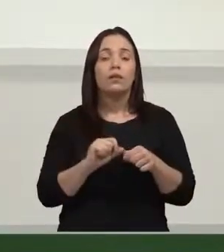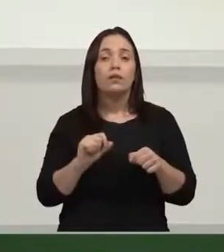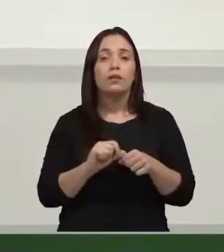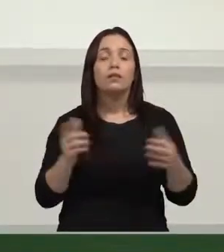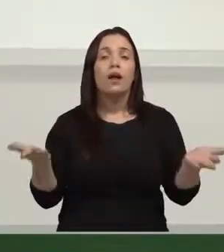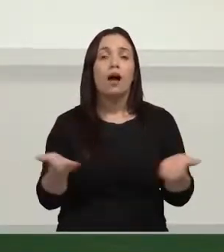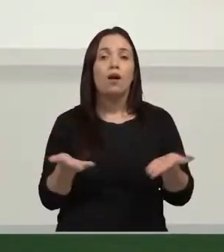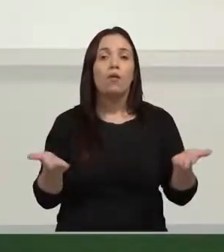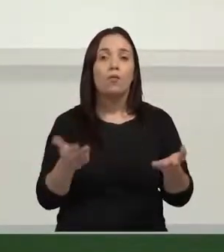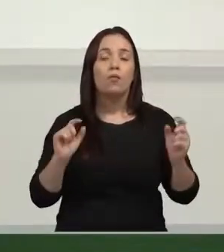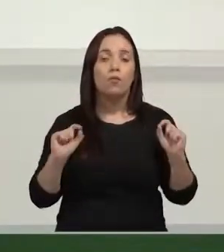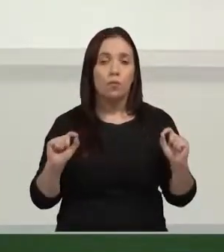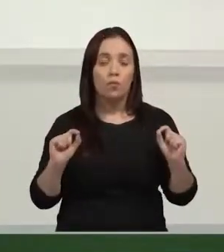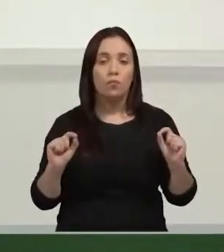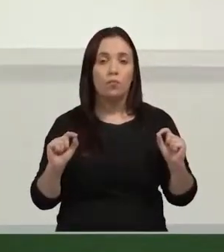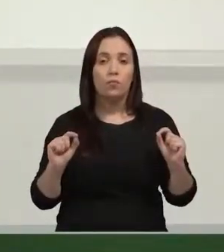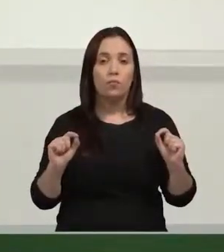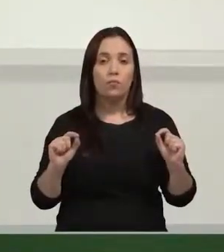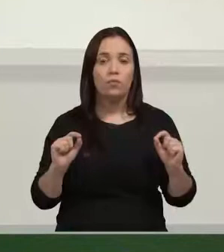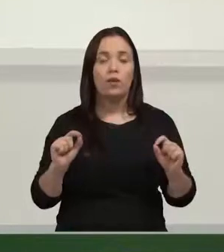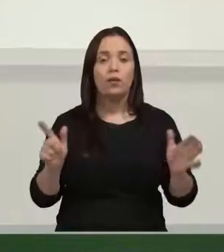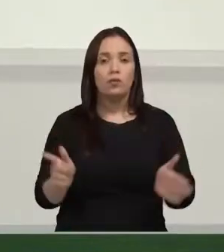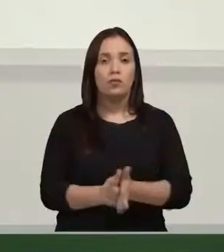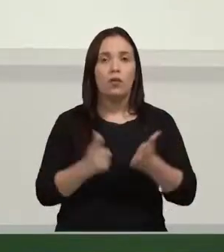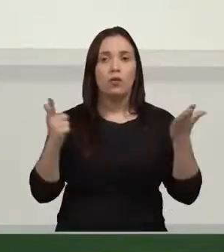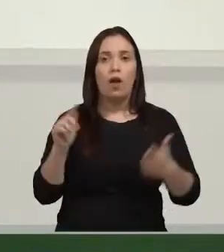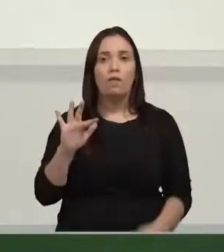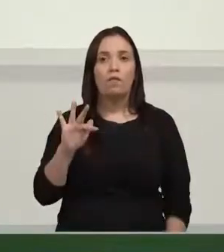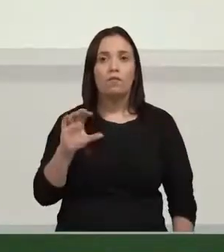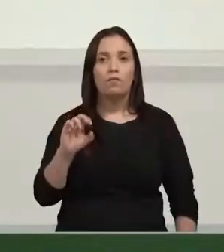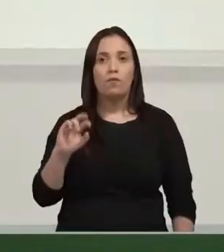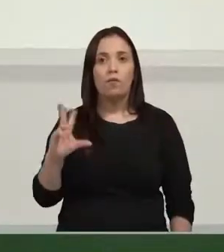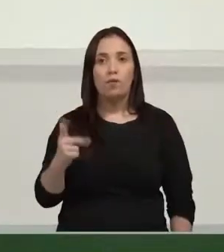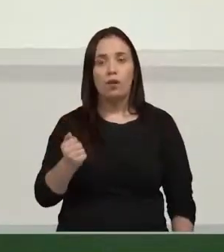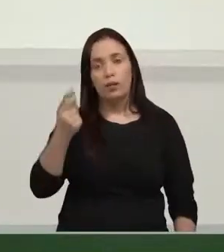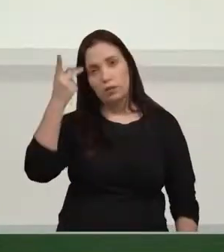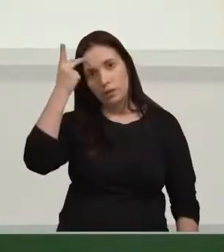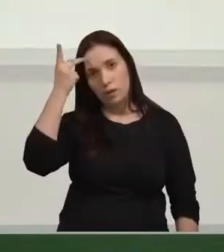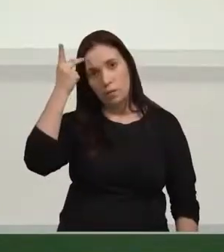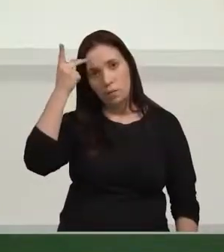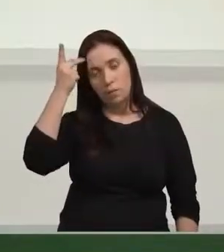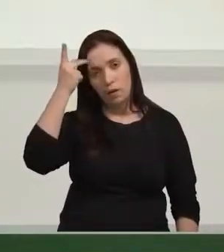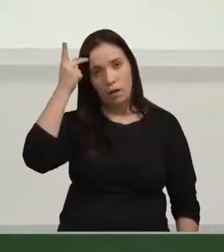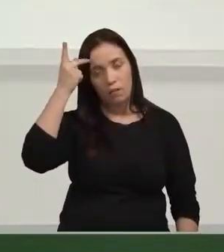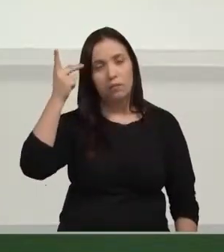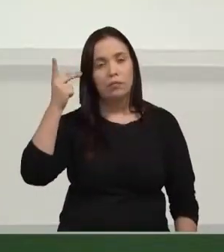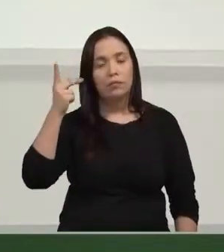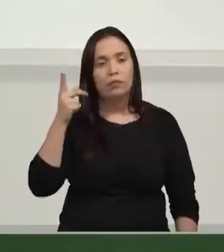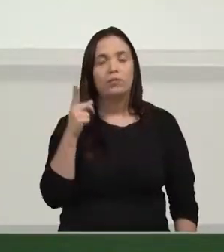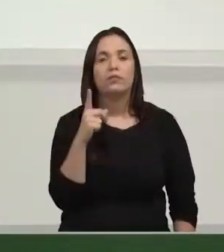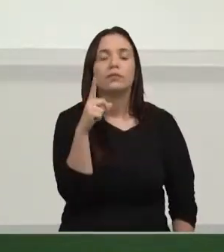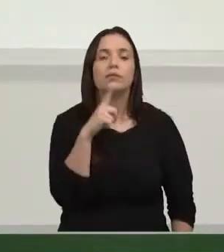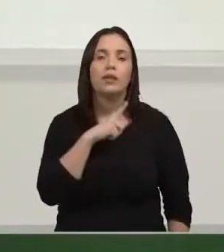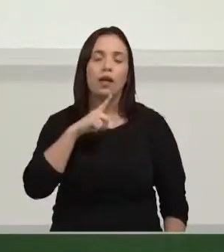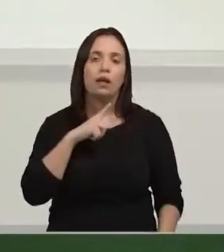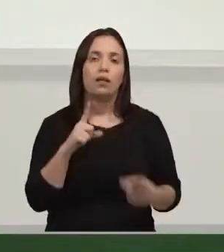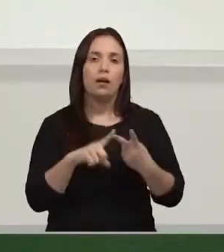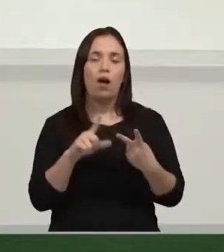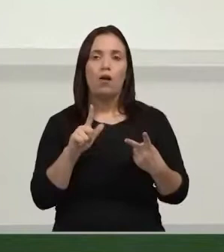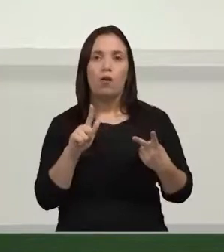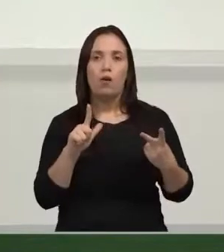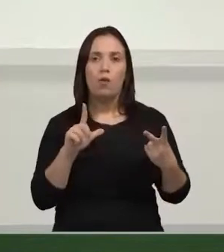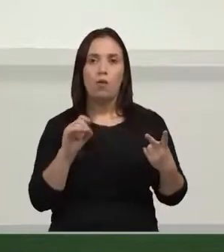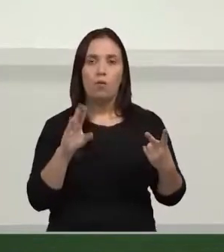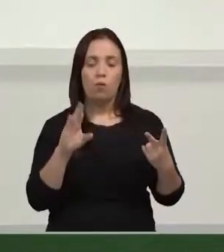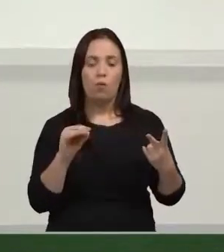manhã, de tarde, de noite. E, no entanto... E não mexeu nem para lá, nem para cá as possibilidades. O